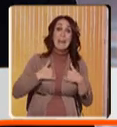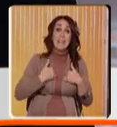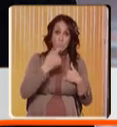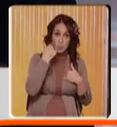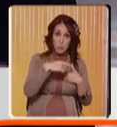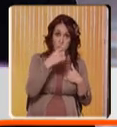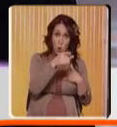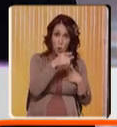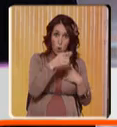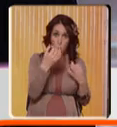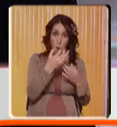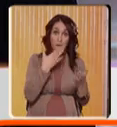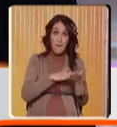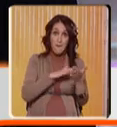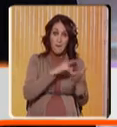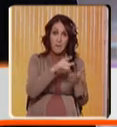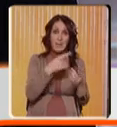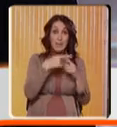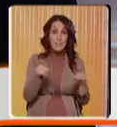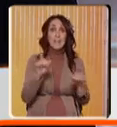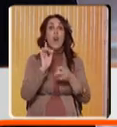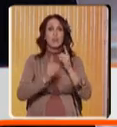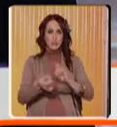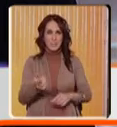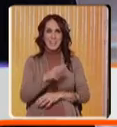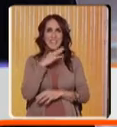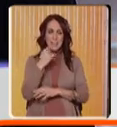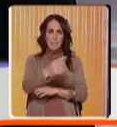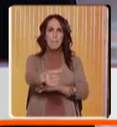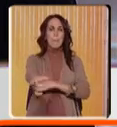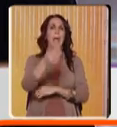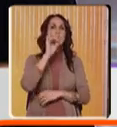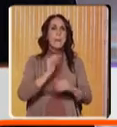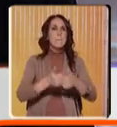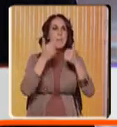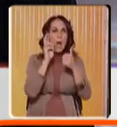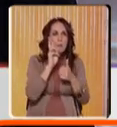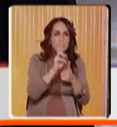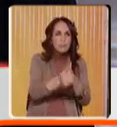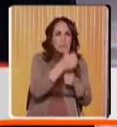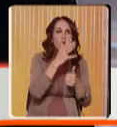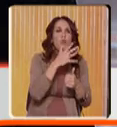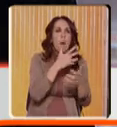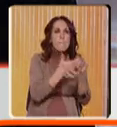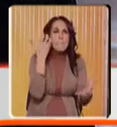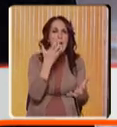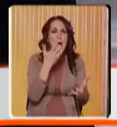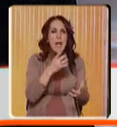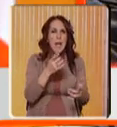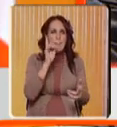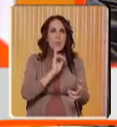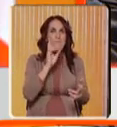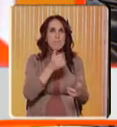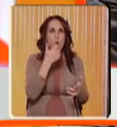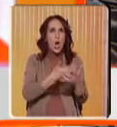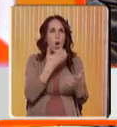que mostrou isso. E as diferenças são basicamente, eles chegaram à conclusão que a mulher tem melhor percepção visual das cores, é interessante.